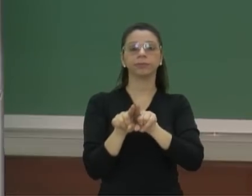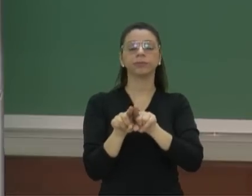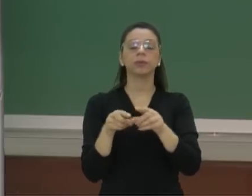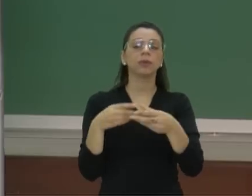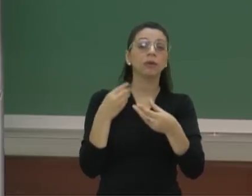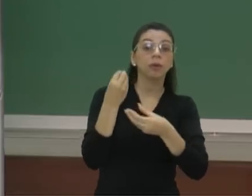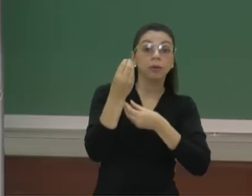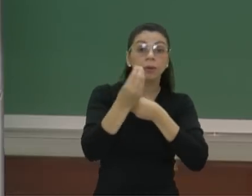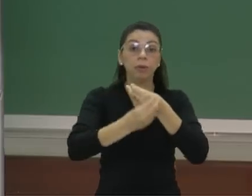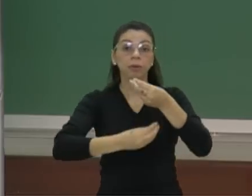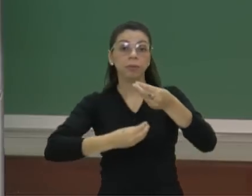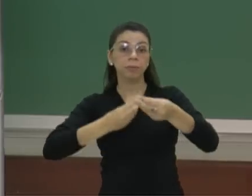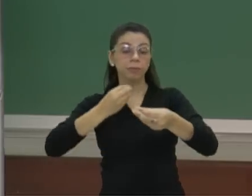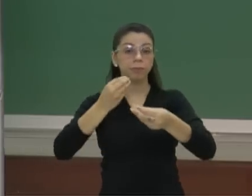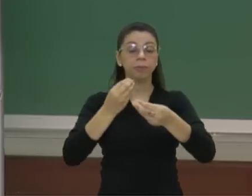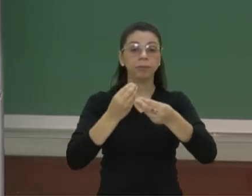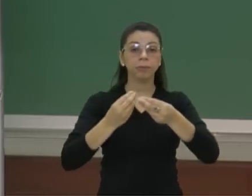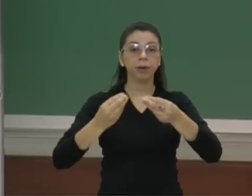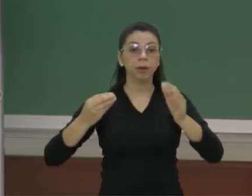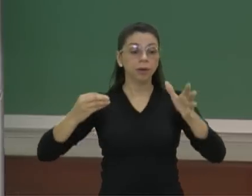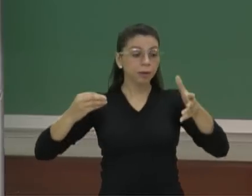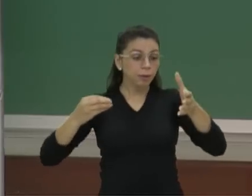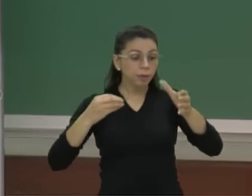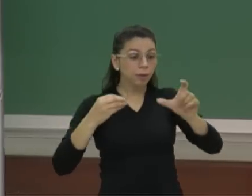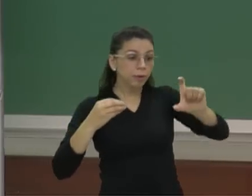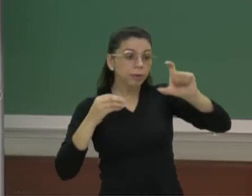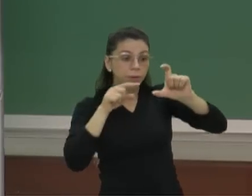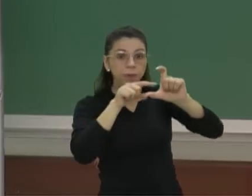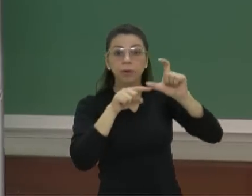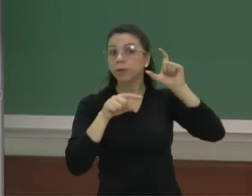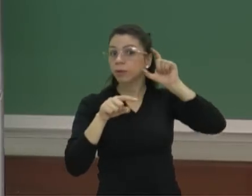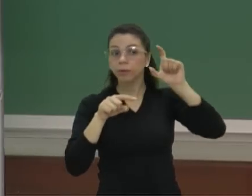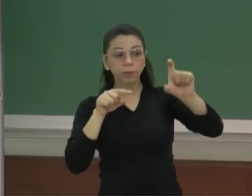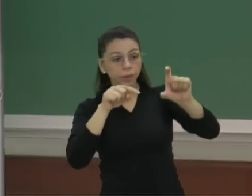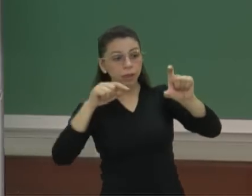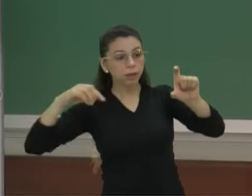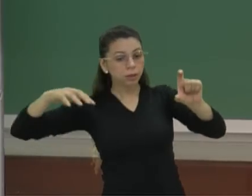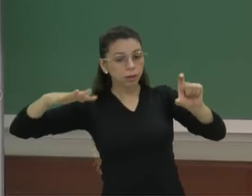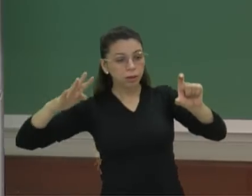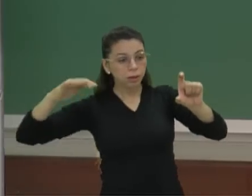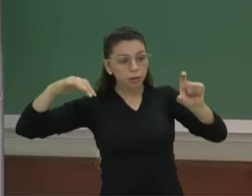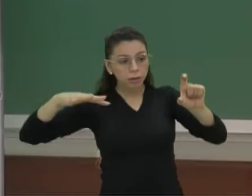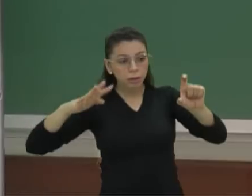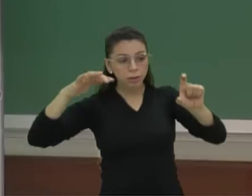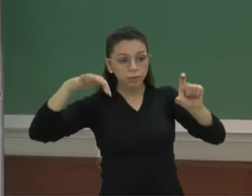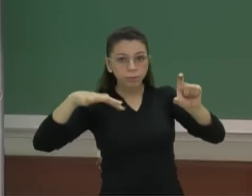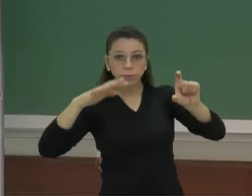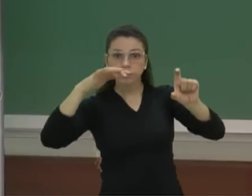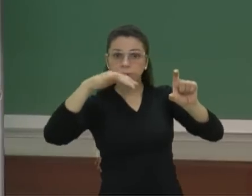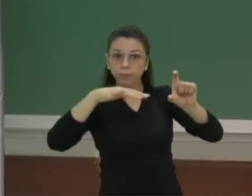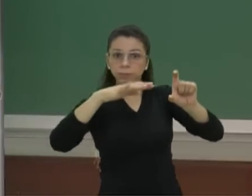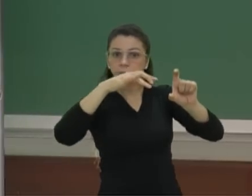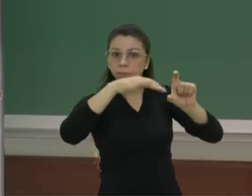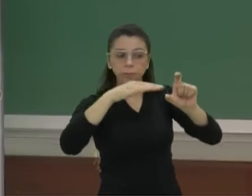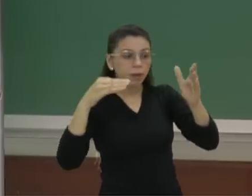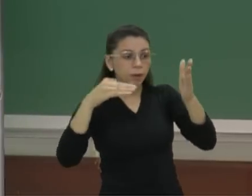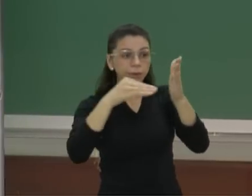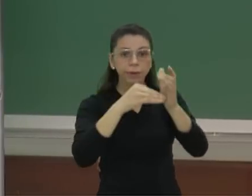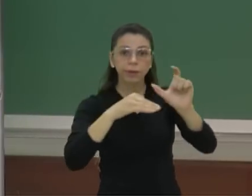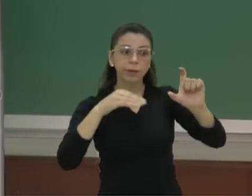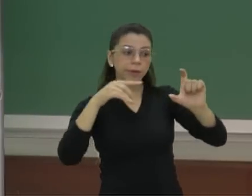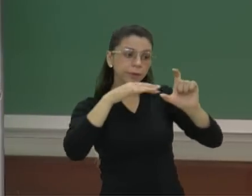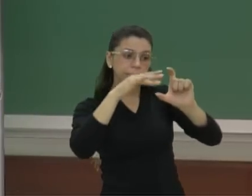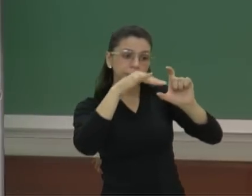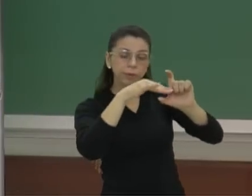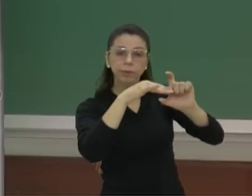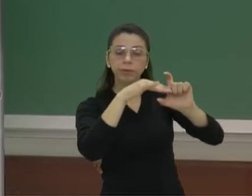essa passagem da onda sonora viaja pelo ar e chega até a nossa orelha. Chega